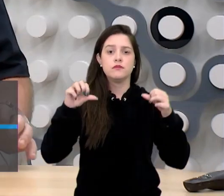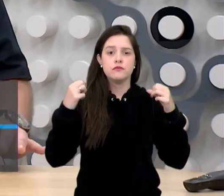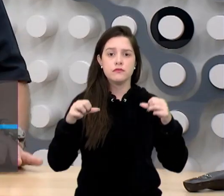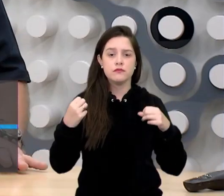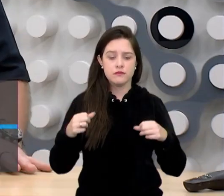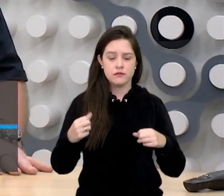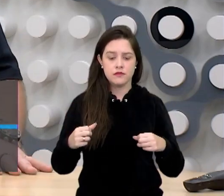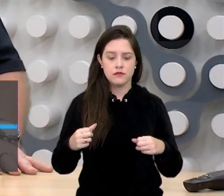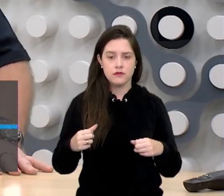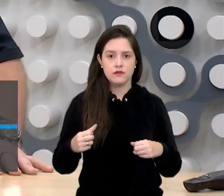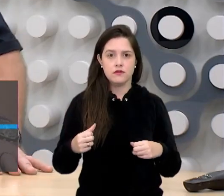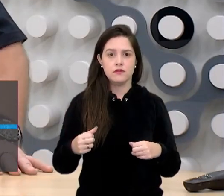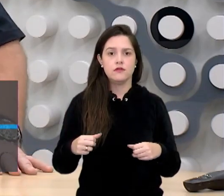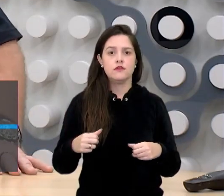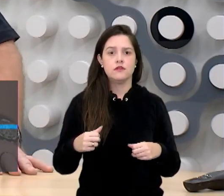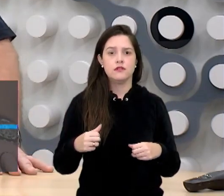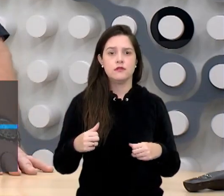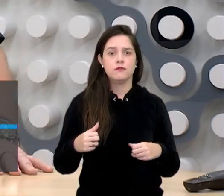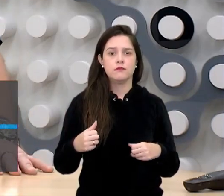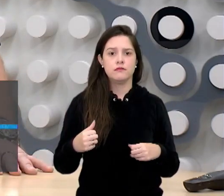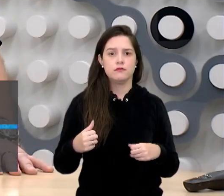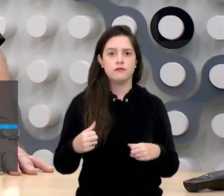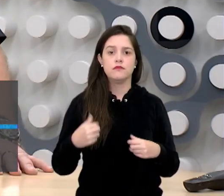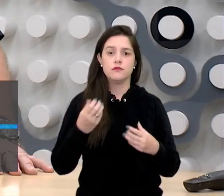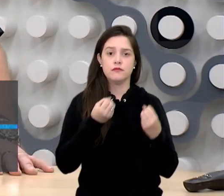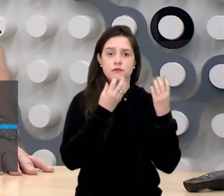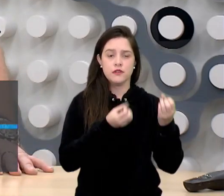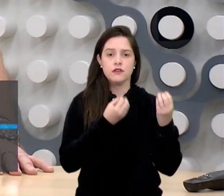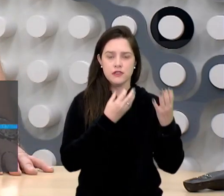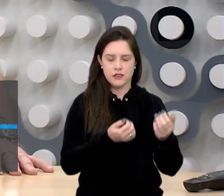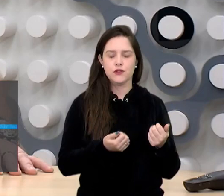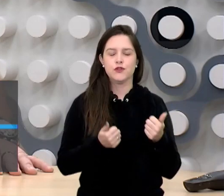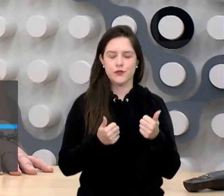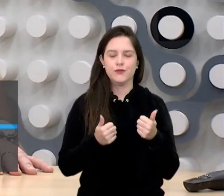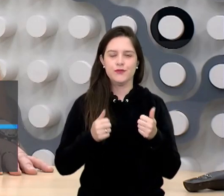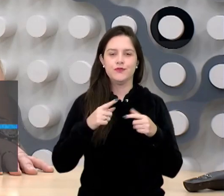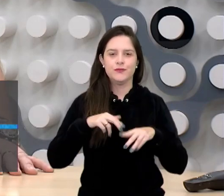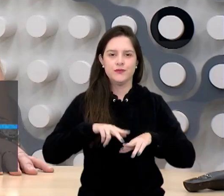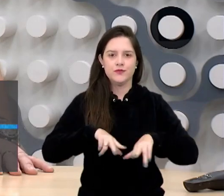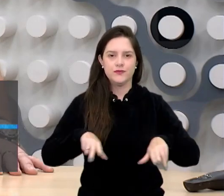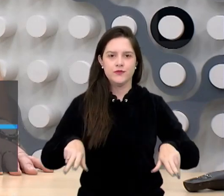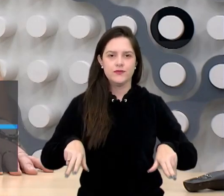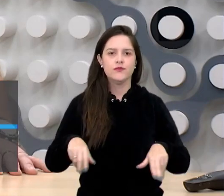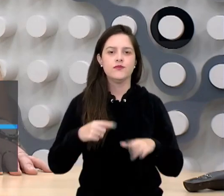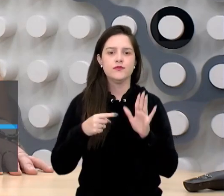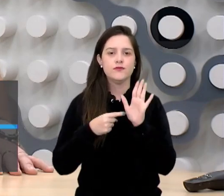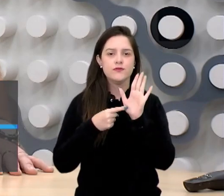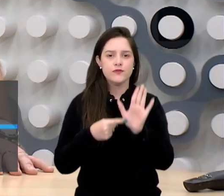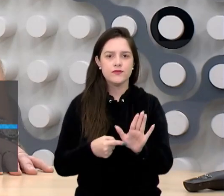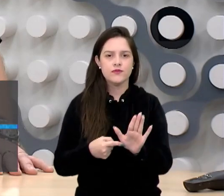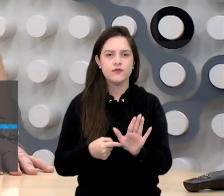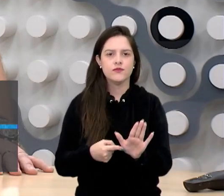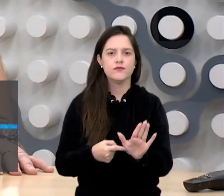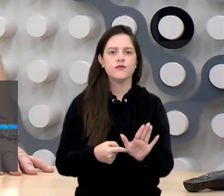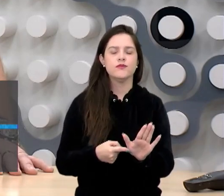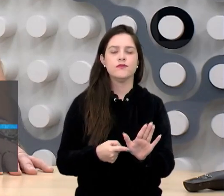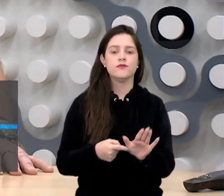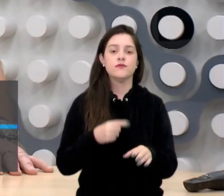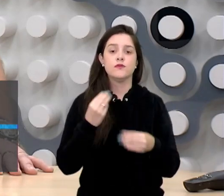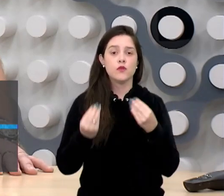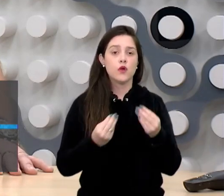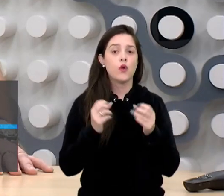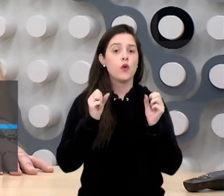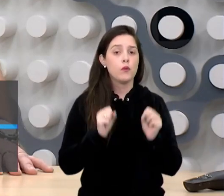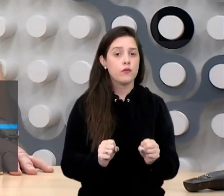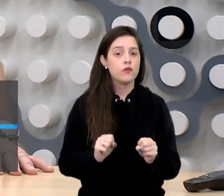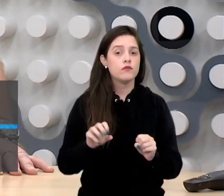para vocês aqui várias informações do PNAD que foi citado aí no vídeo. Então veja a importância, né, de como você